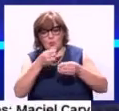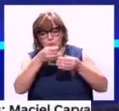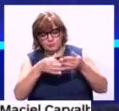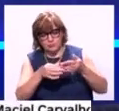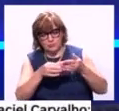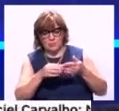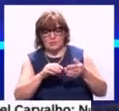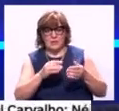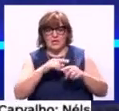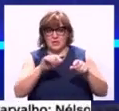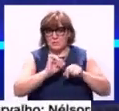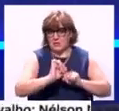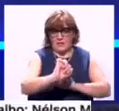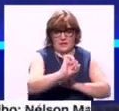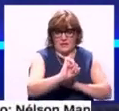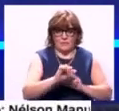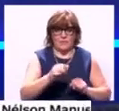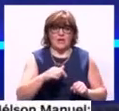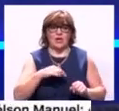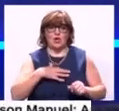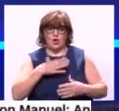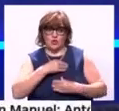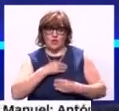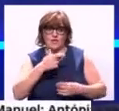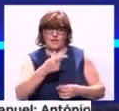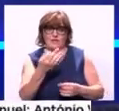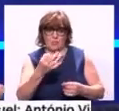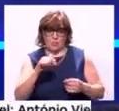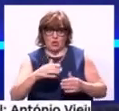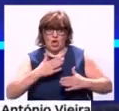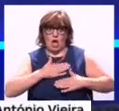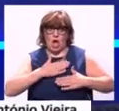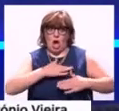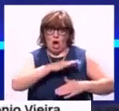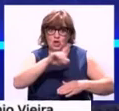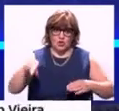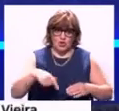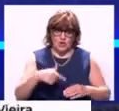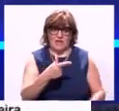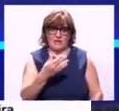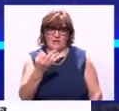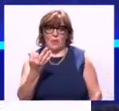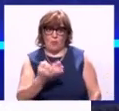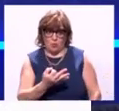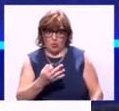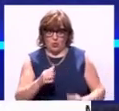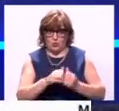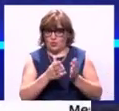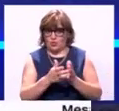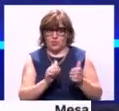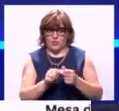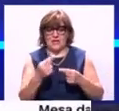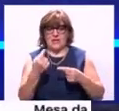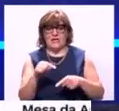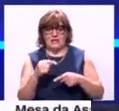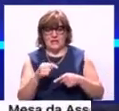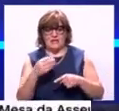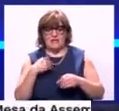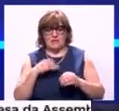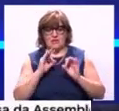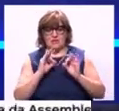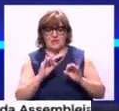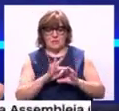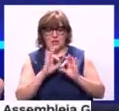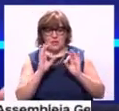vosso. Gostava que o Porto Canal, este, o nosso Porto Canal, o Porto de todos nós, todos os portistas, que tivessem o mesmo tratamento,